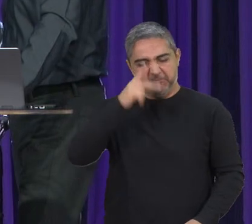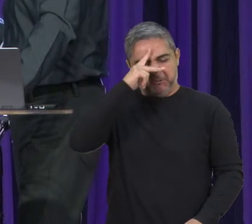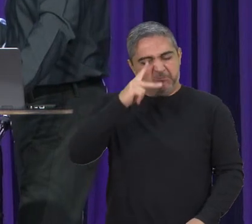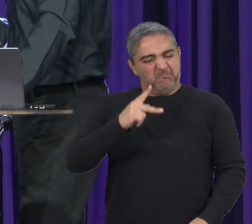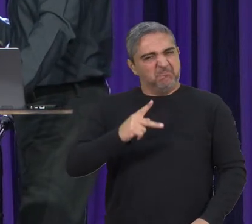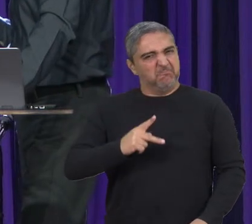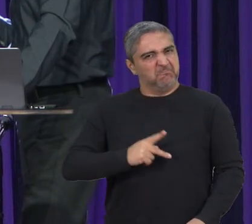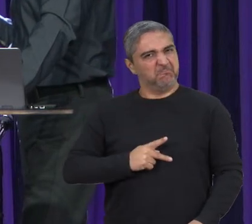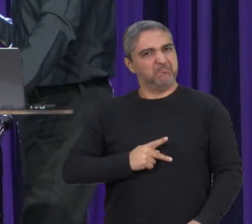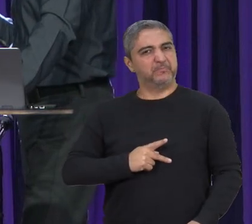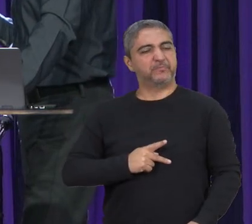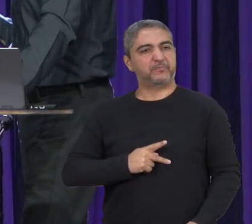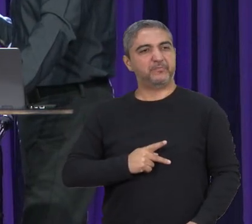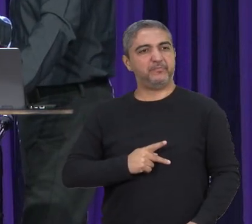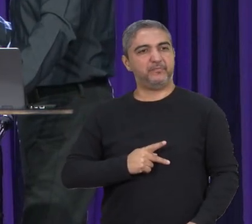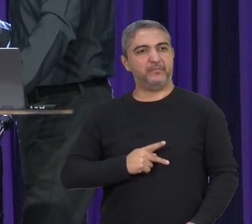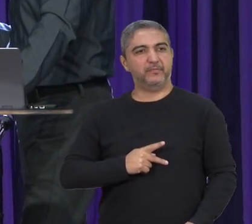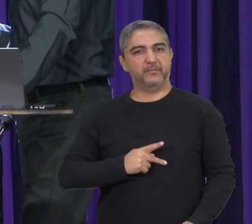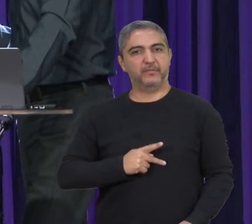egoísmo,